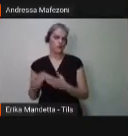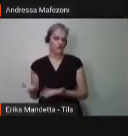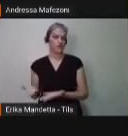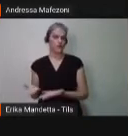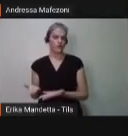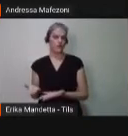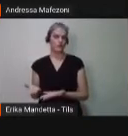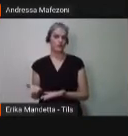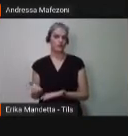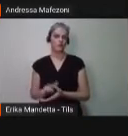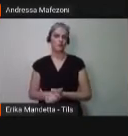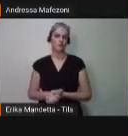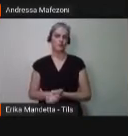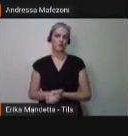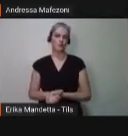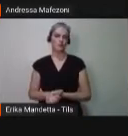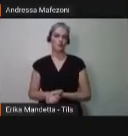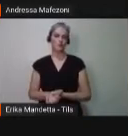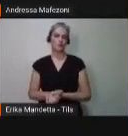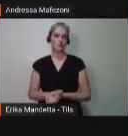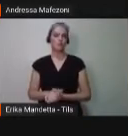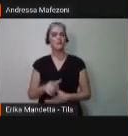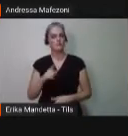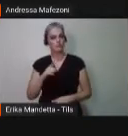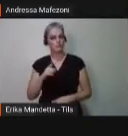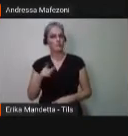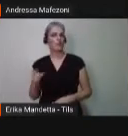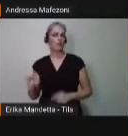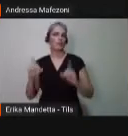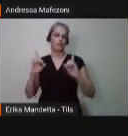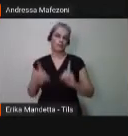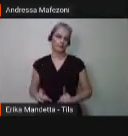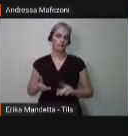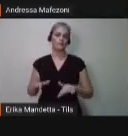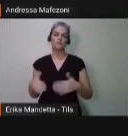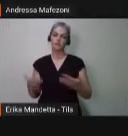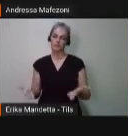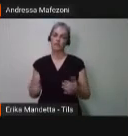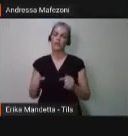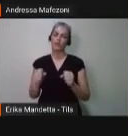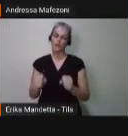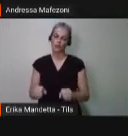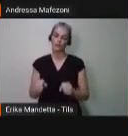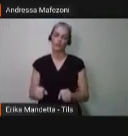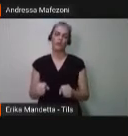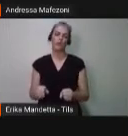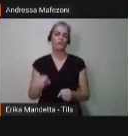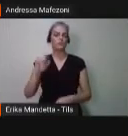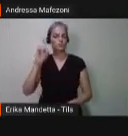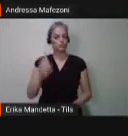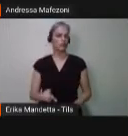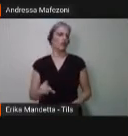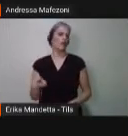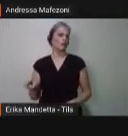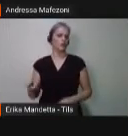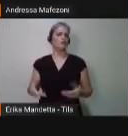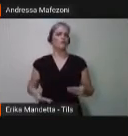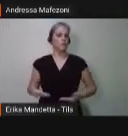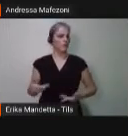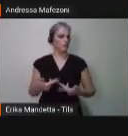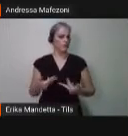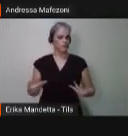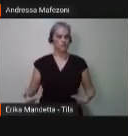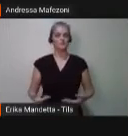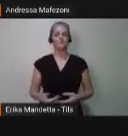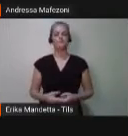que ela, né, tem deficiência e que, então, ela pode fazer jus a esse serviço. E aí, para